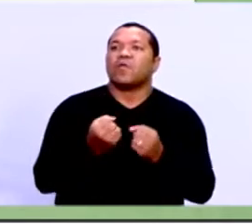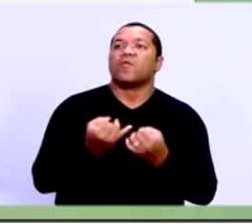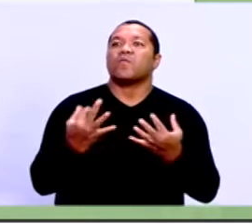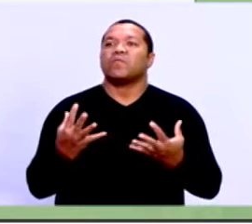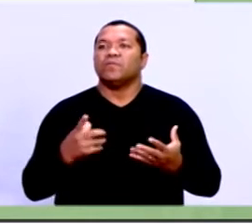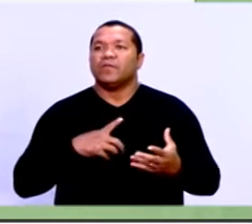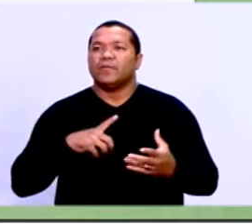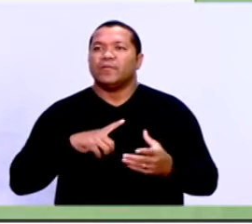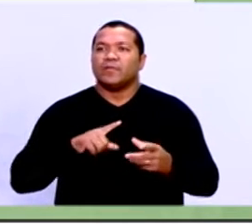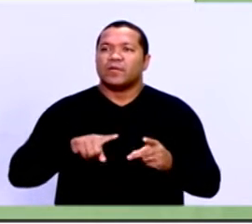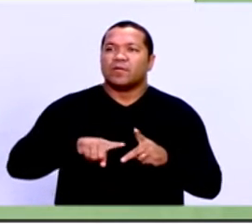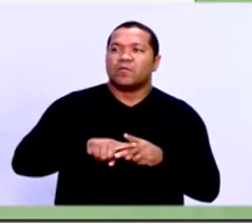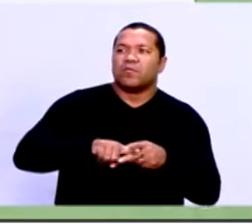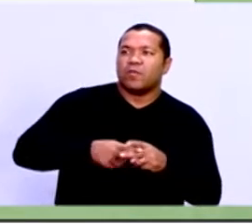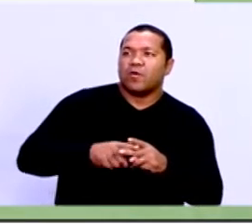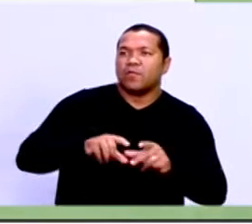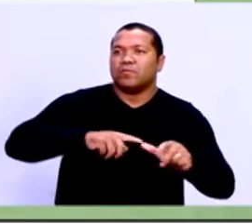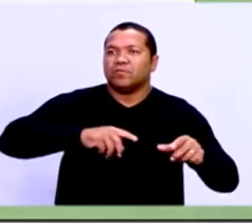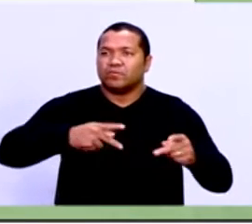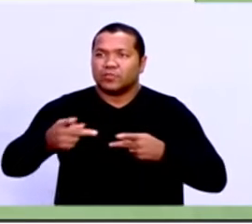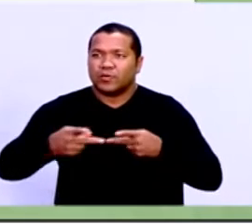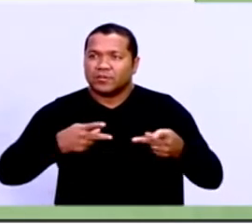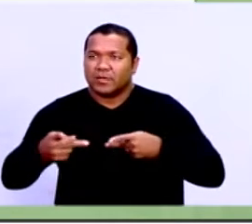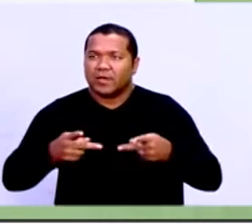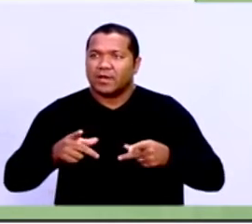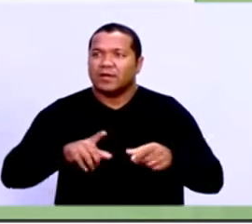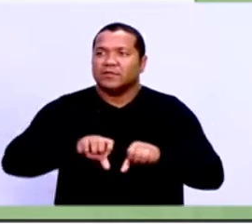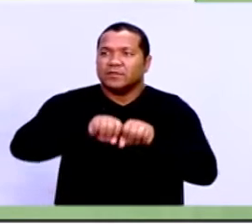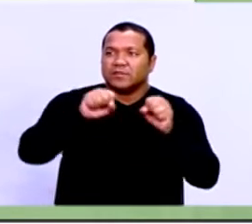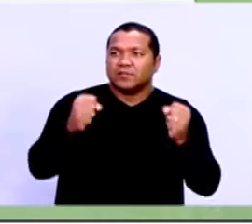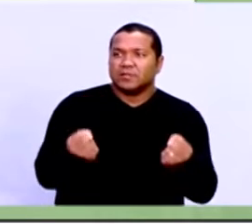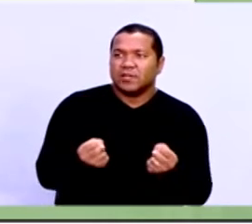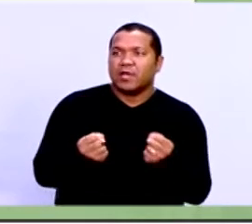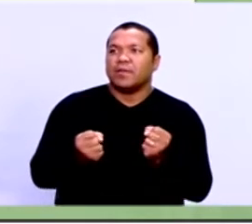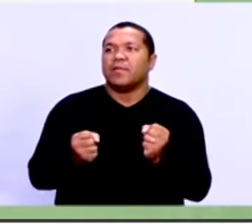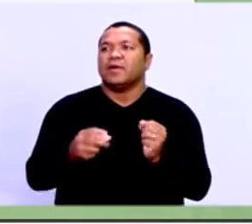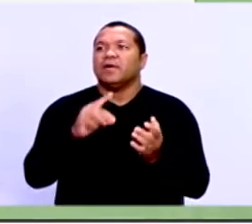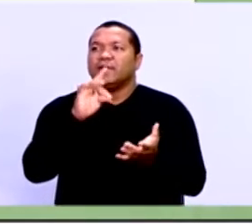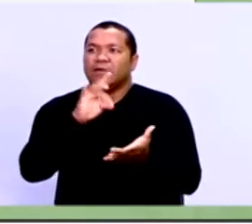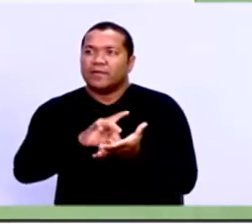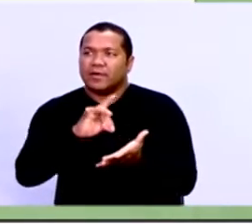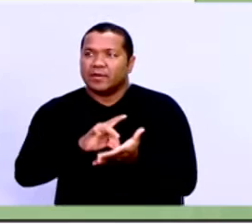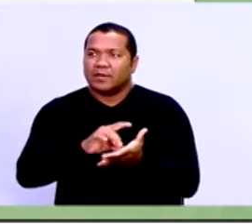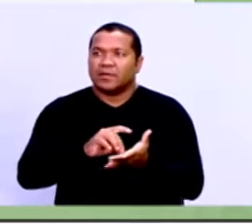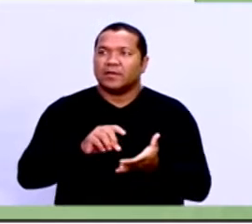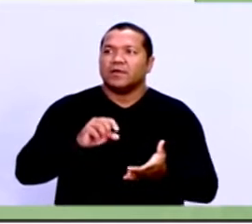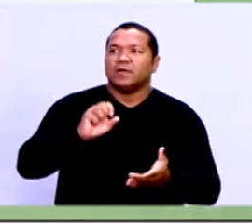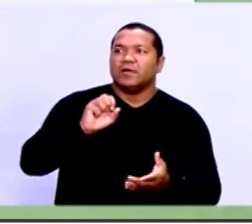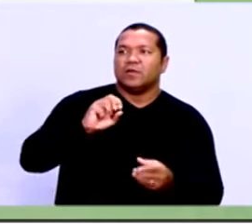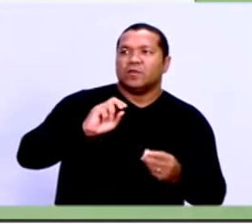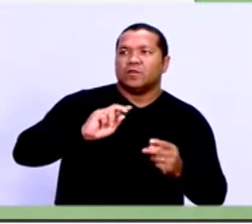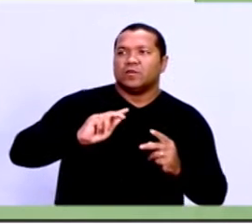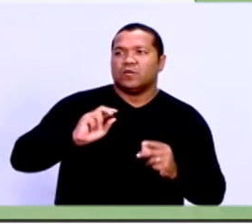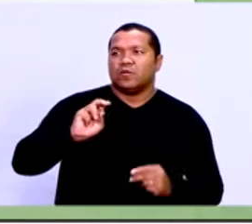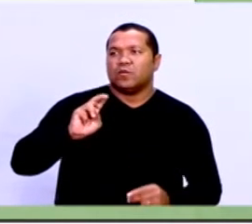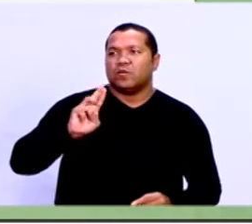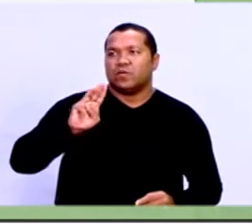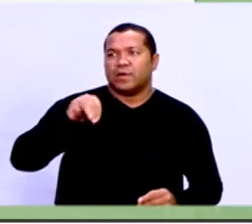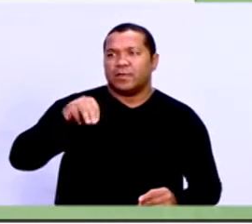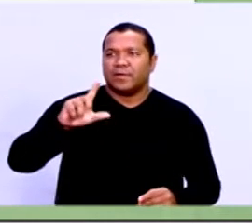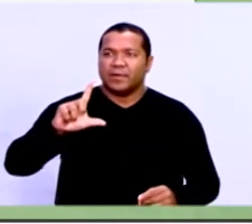sistemas orientados a objetos vamos ver também o ml que votou super importante na nossa disciplina